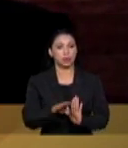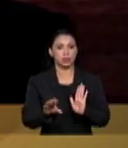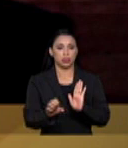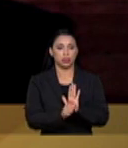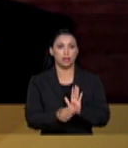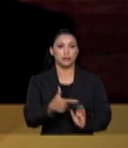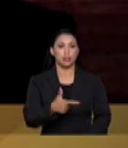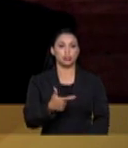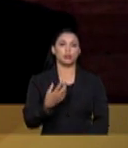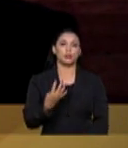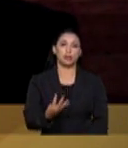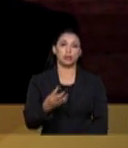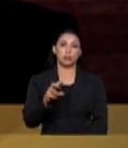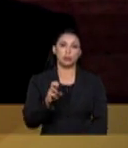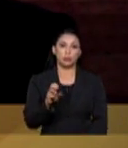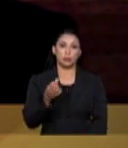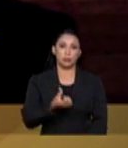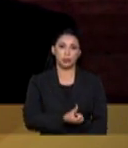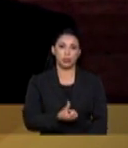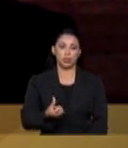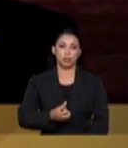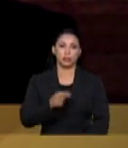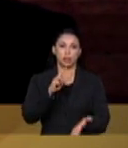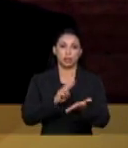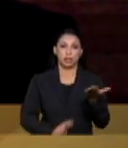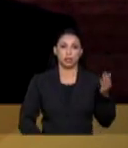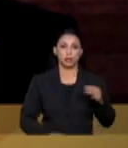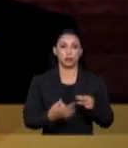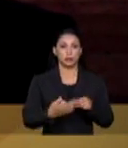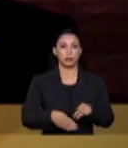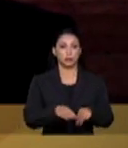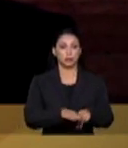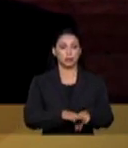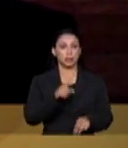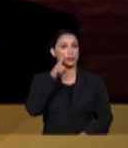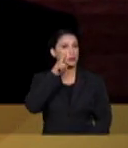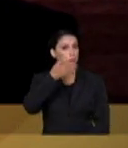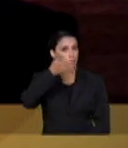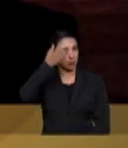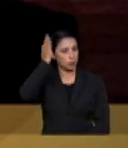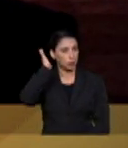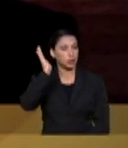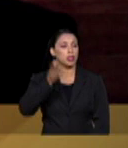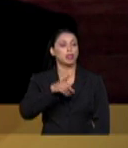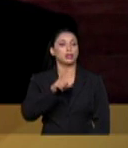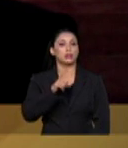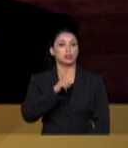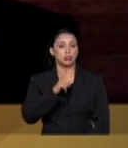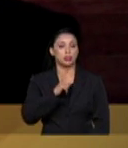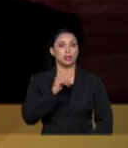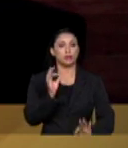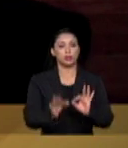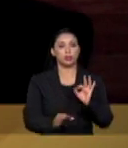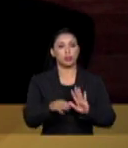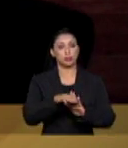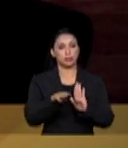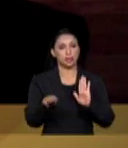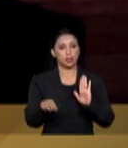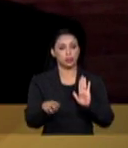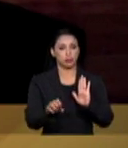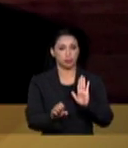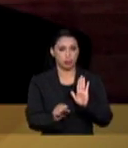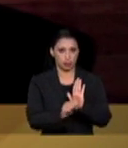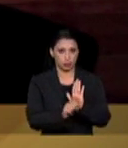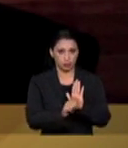Packs a fatia relator o eminente ministro marco Aurélio julgado e semanal de segurança